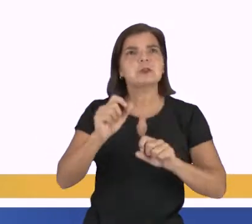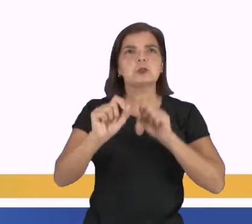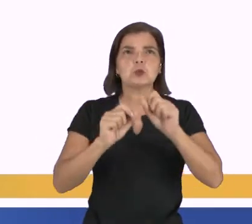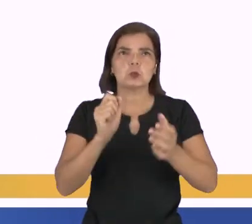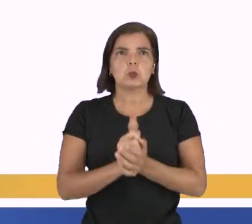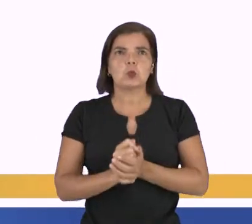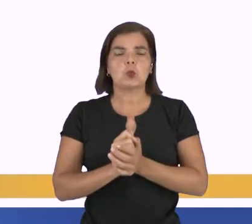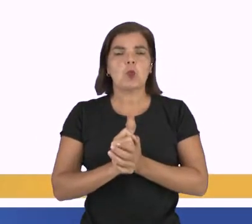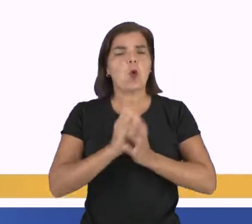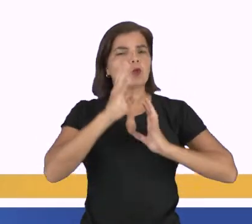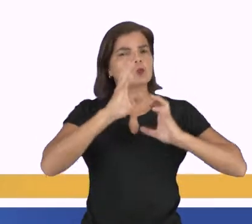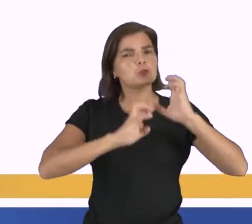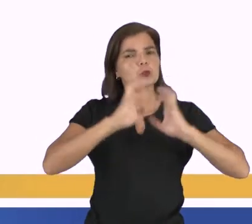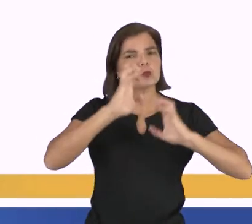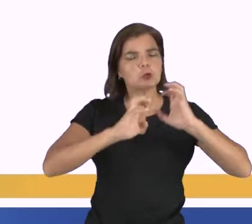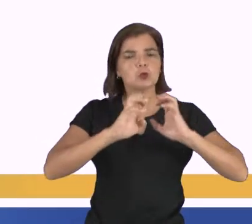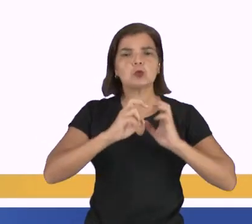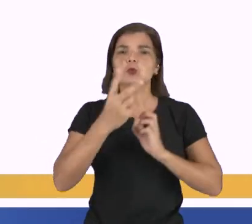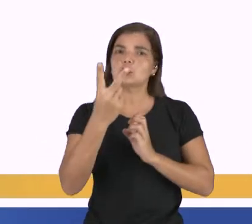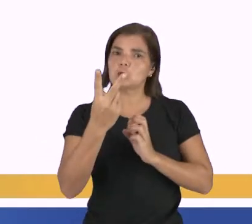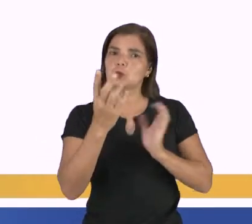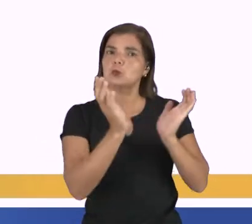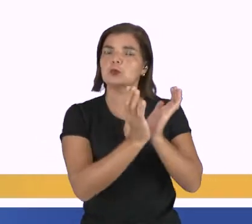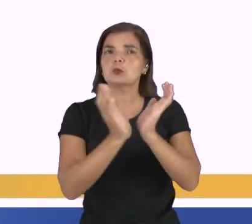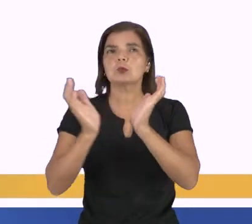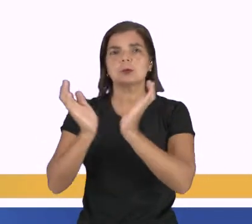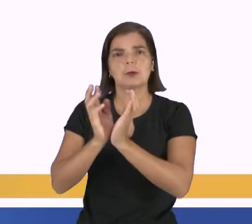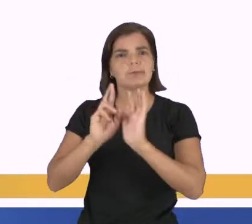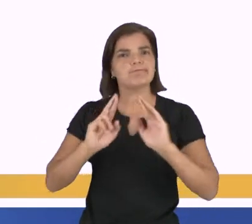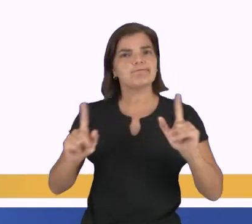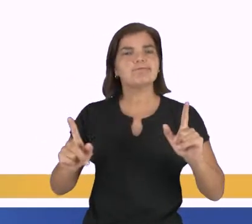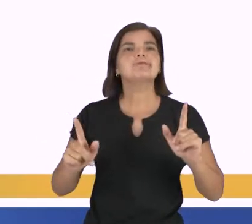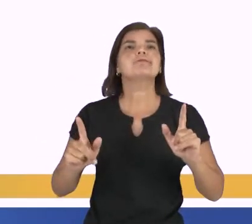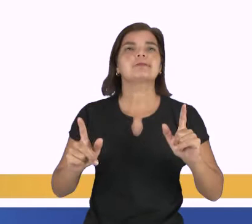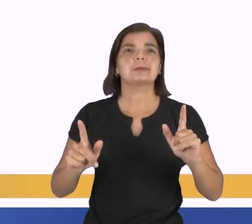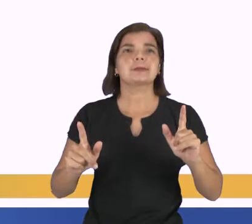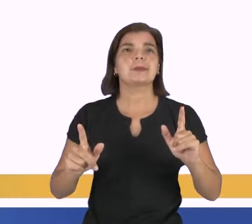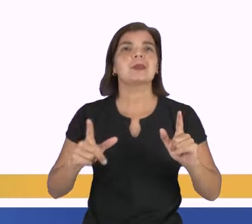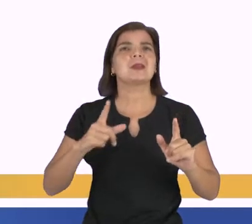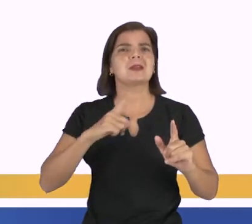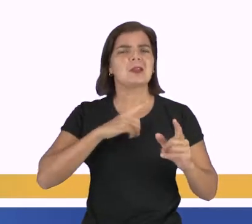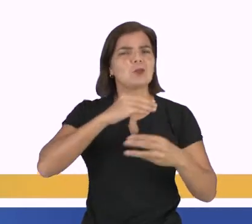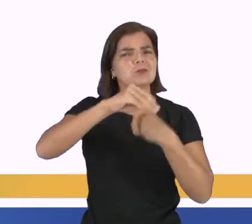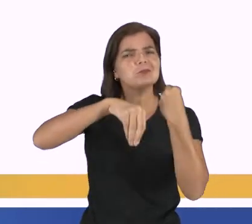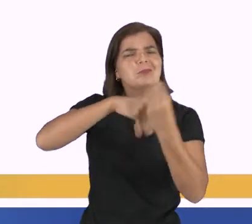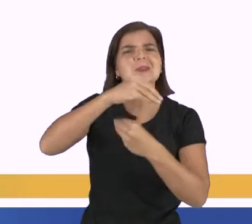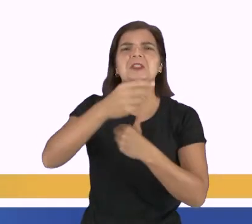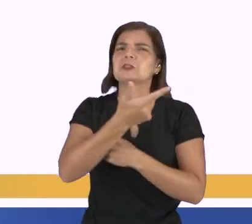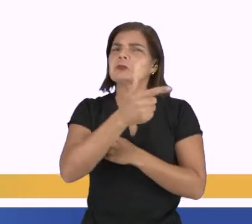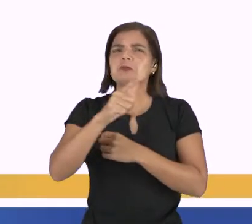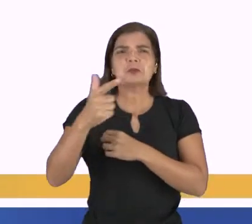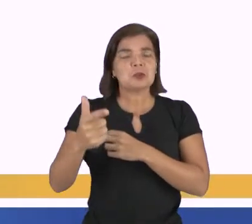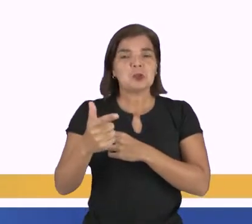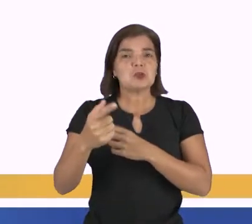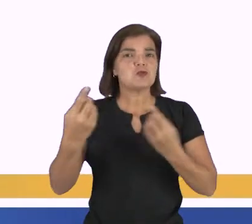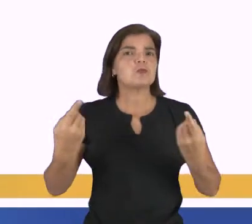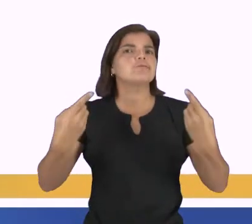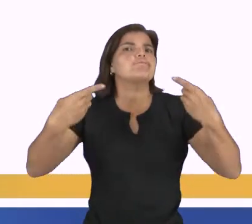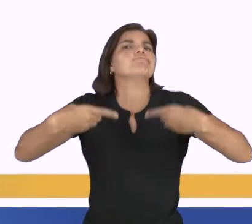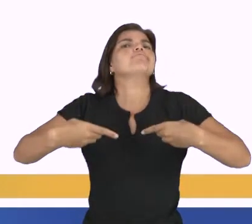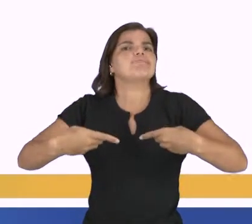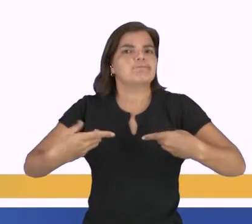assim, o confronto de duas humanidades diversas, tão heterogêneas, que não deixa de